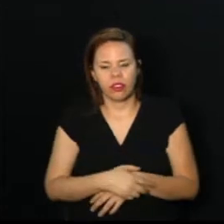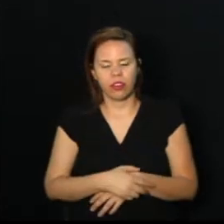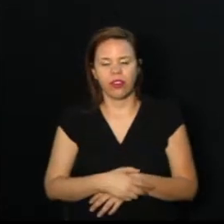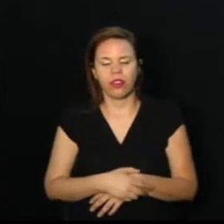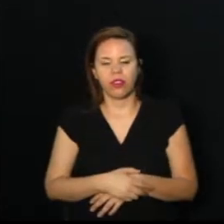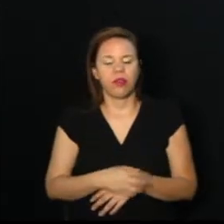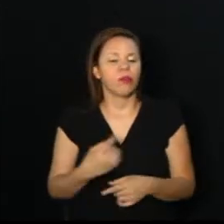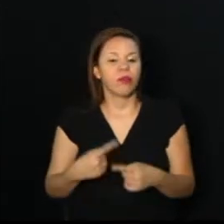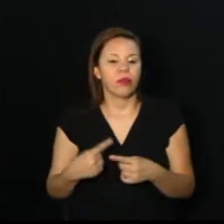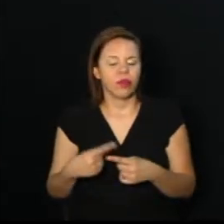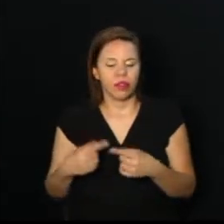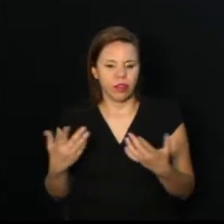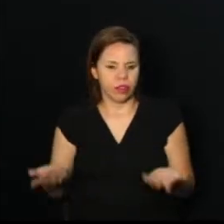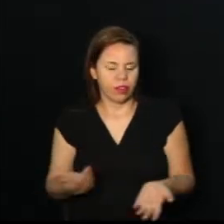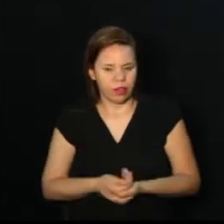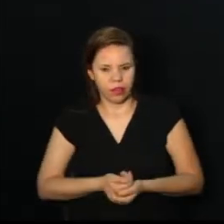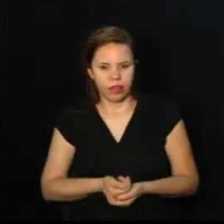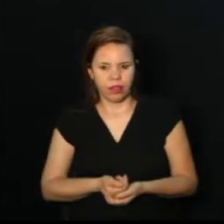Por quê?